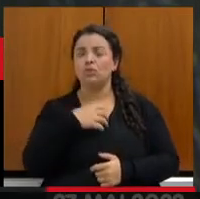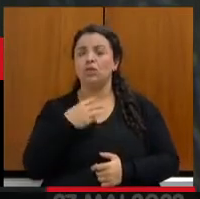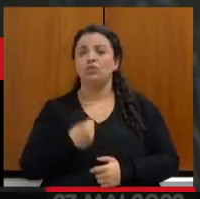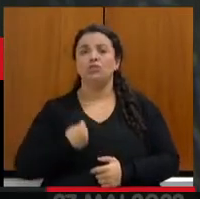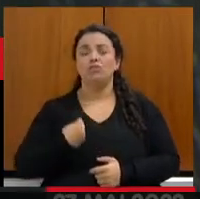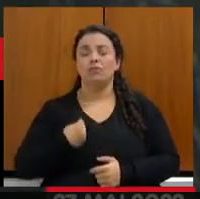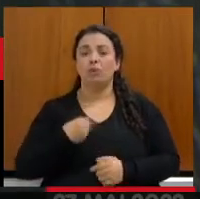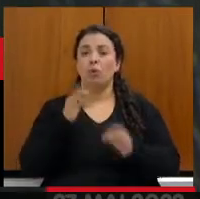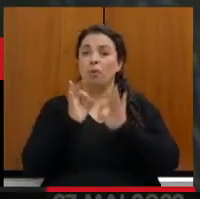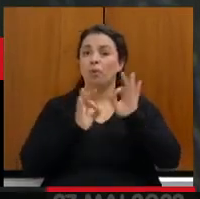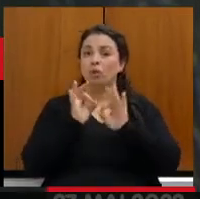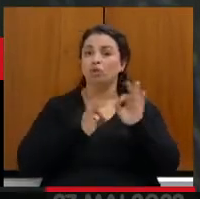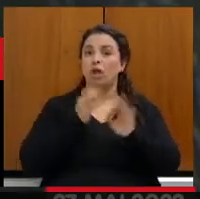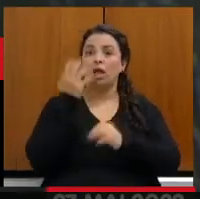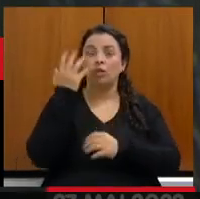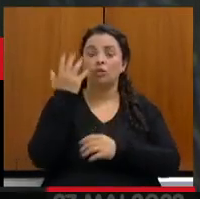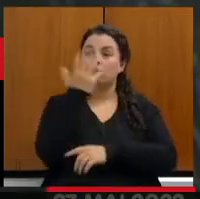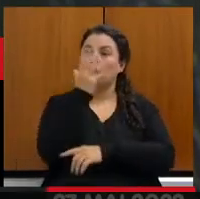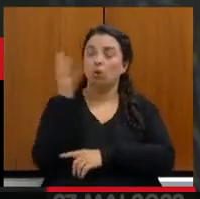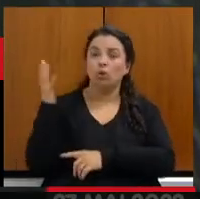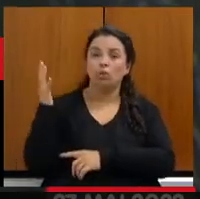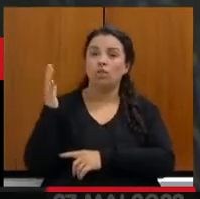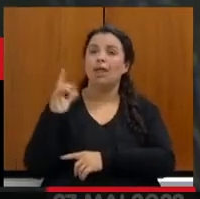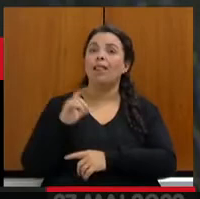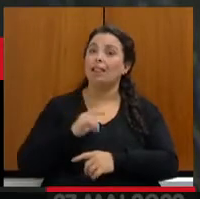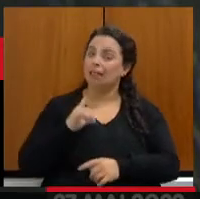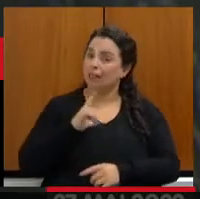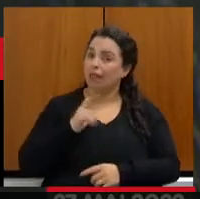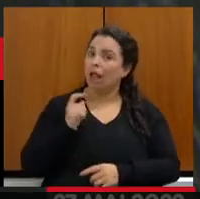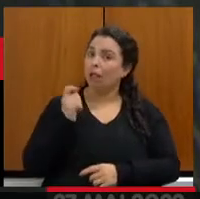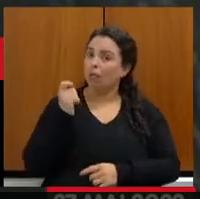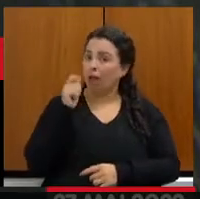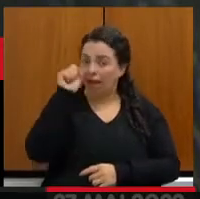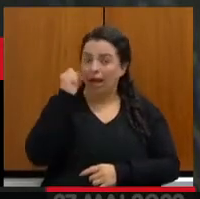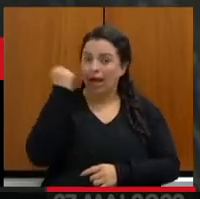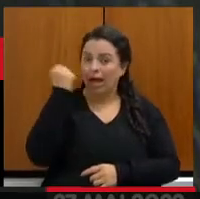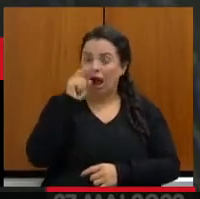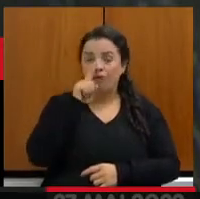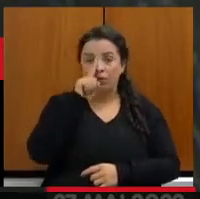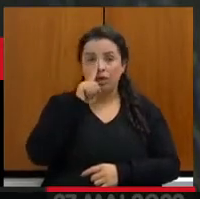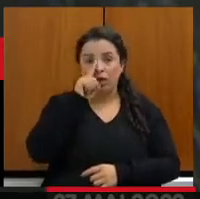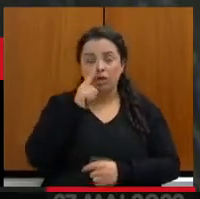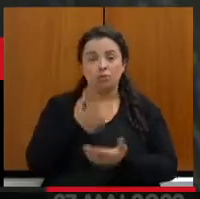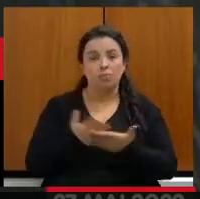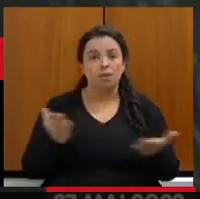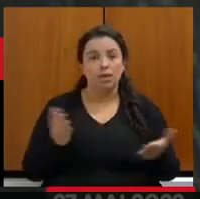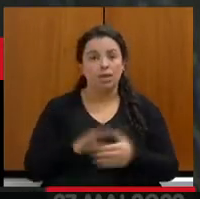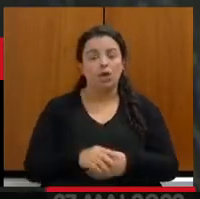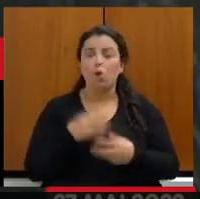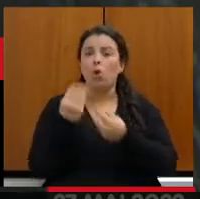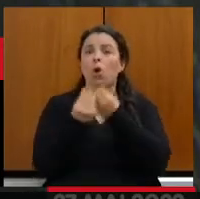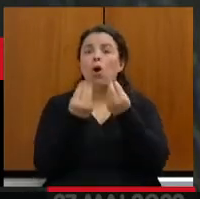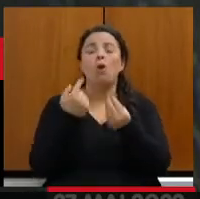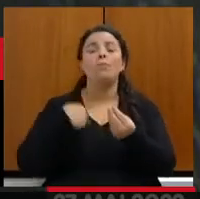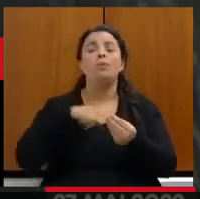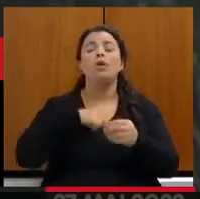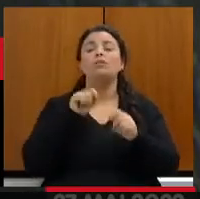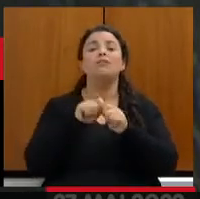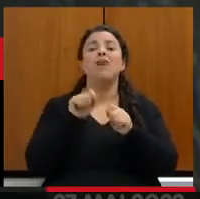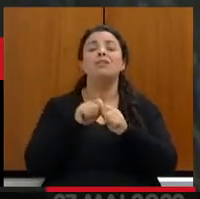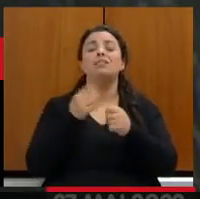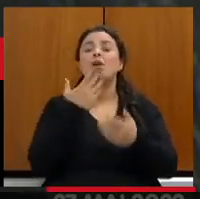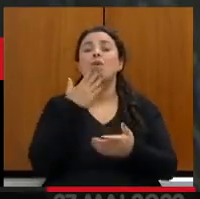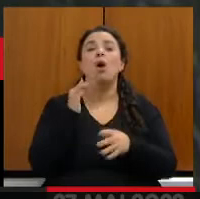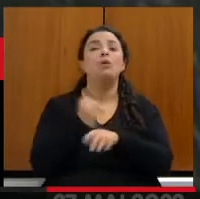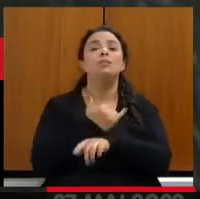sobre ameaça Porque nós não trabalhamos agrotóxicos Mas ele já está na água e está na Terra como podemos fazer para a gente poder